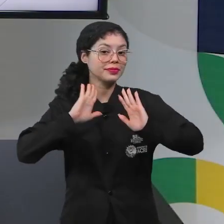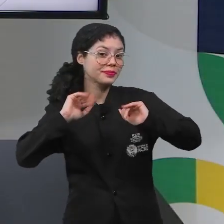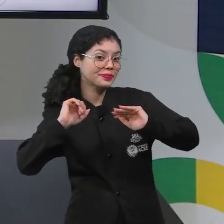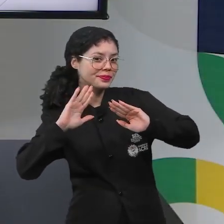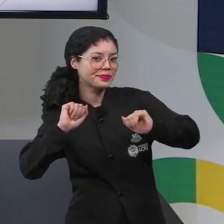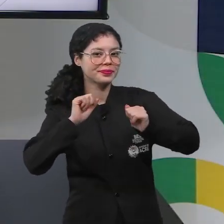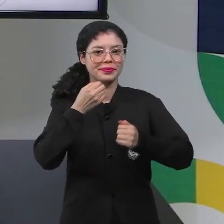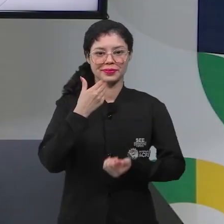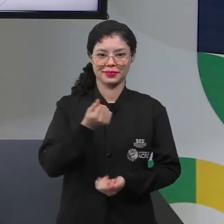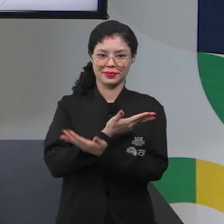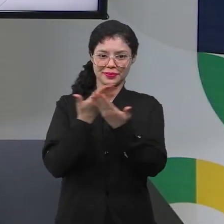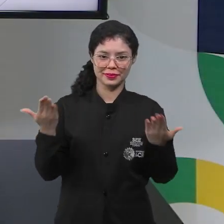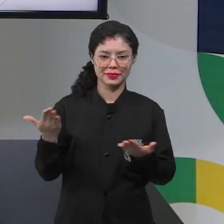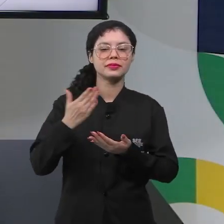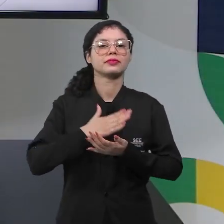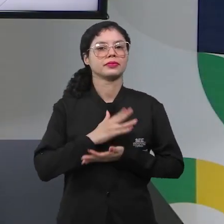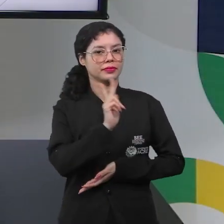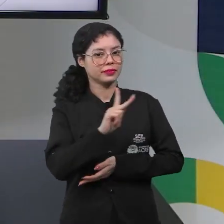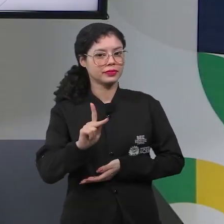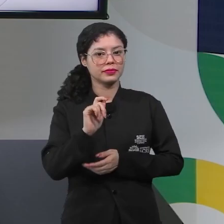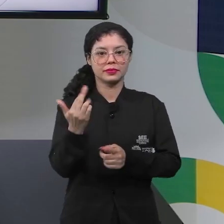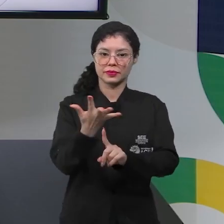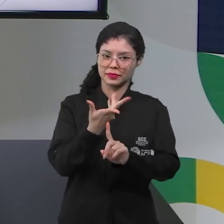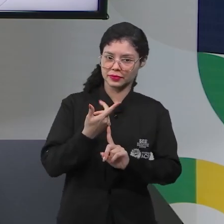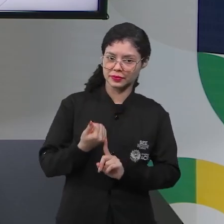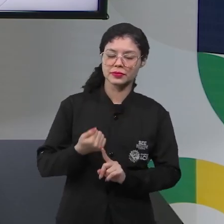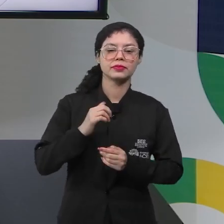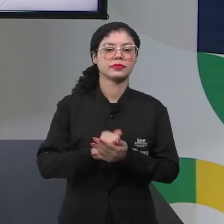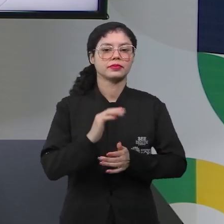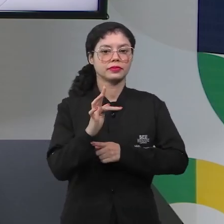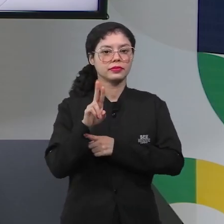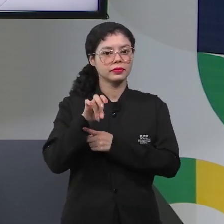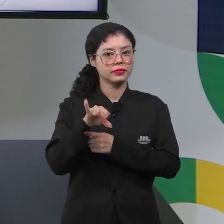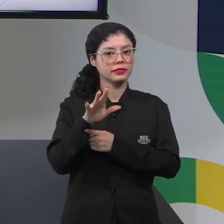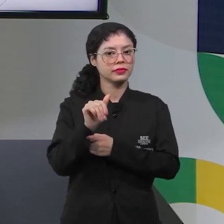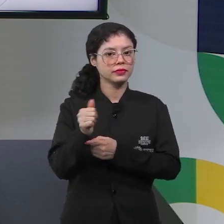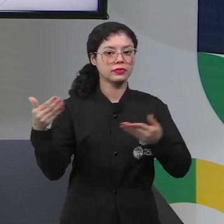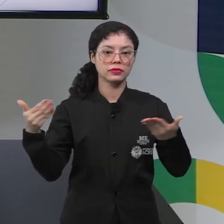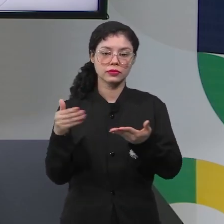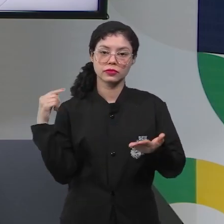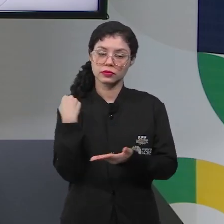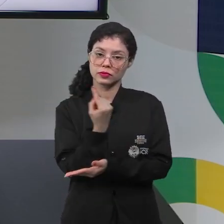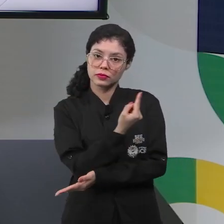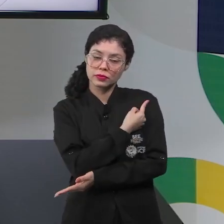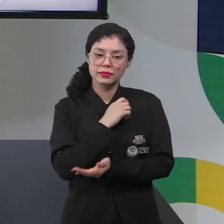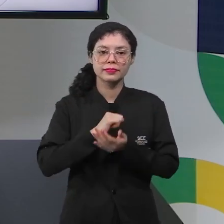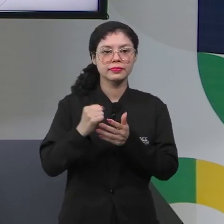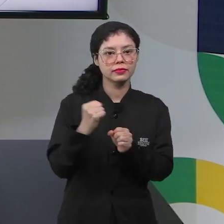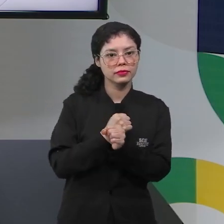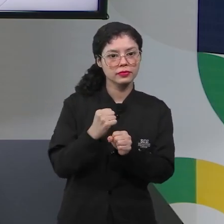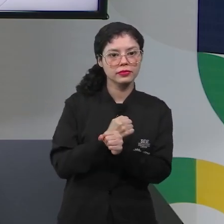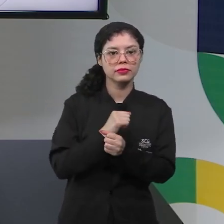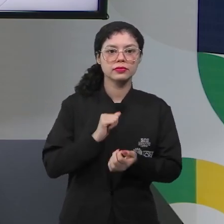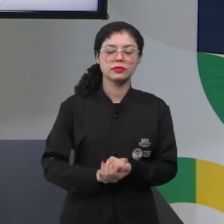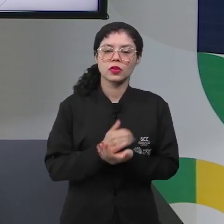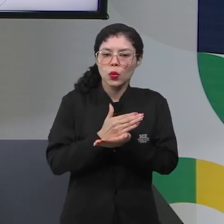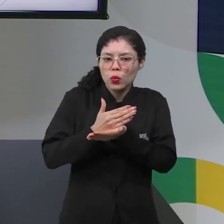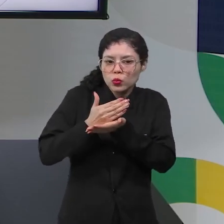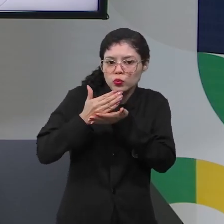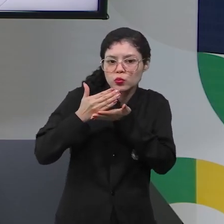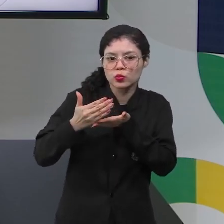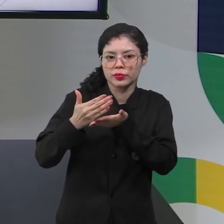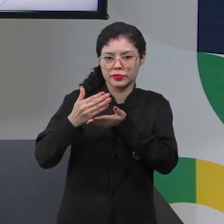Olá pessoal, tudo bem? Eu sou a professora de arte Fernanda Gomes e hoje nós vamos construir uma história em quadrinhos desde